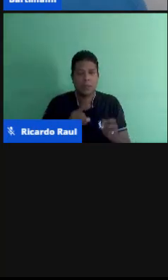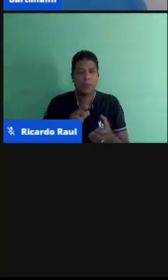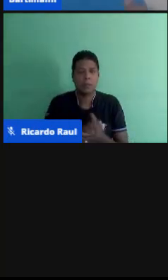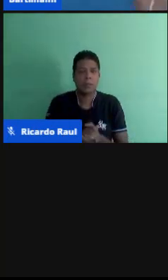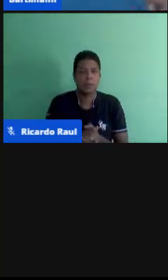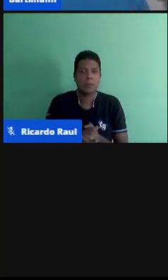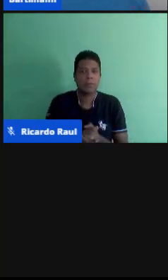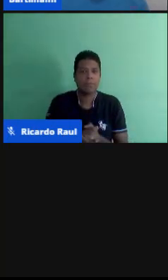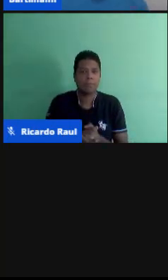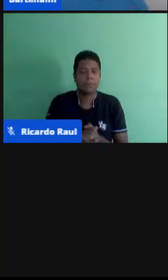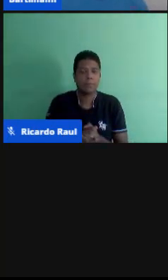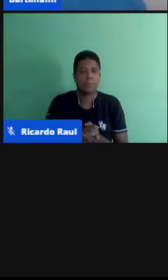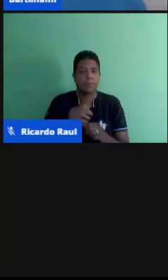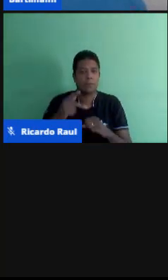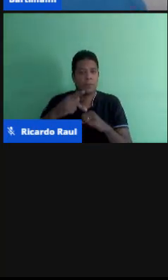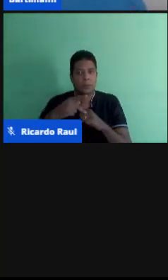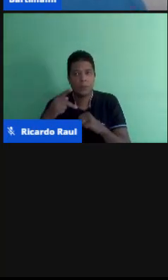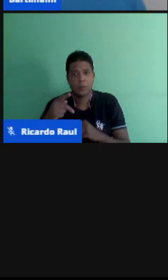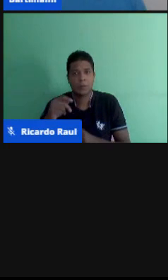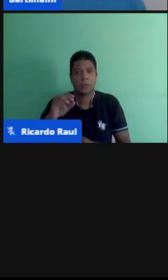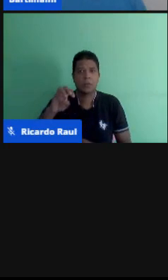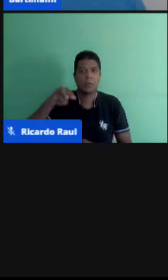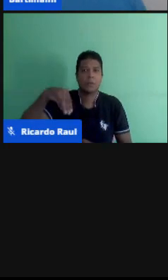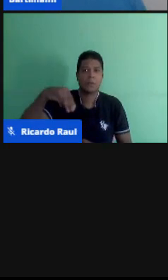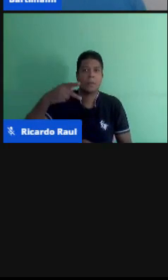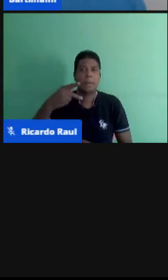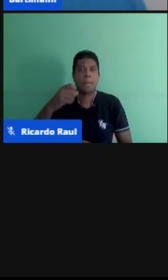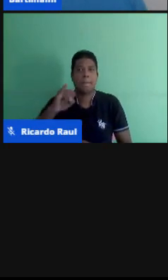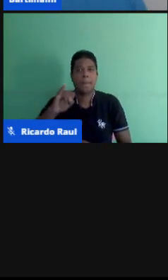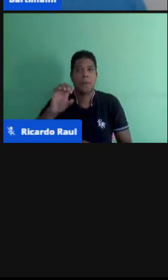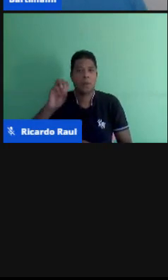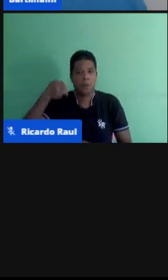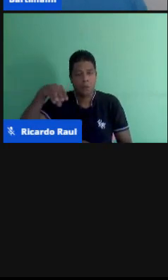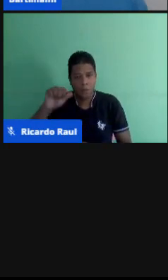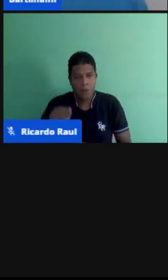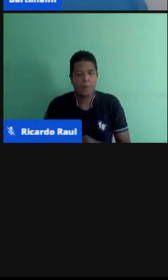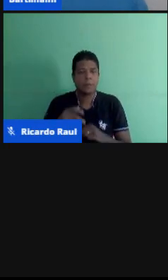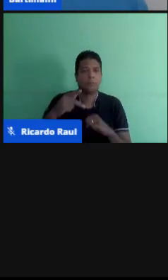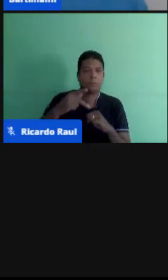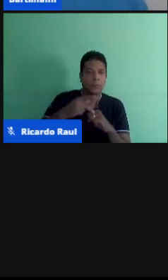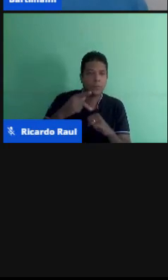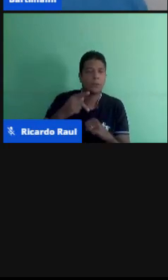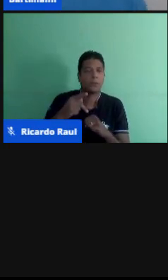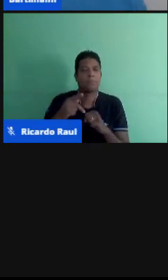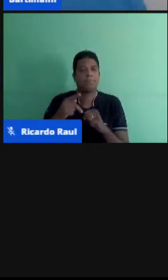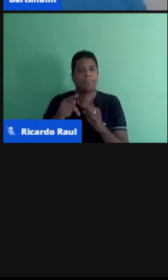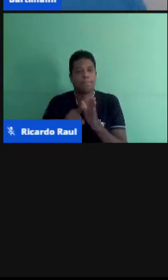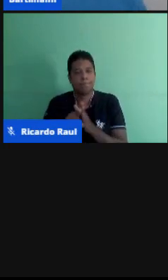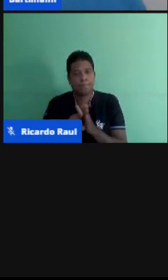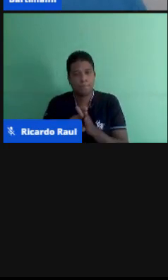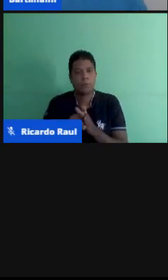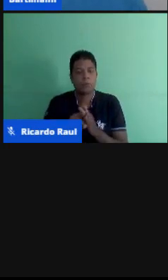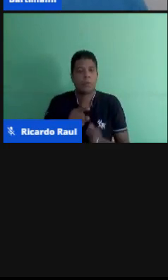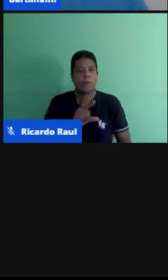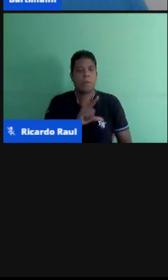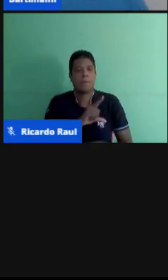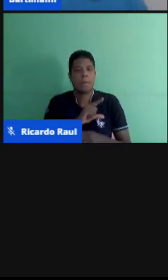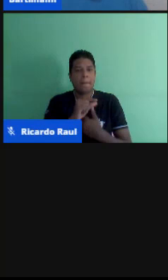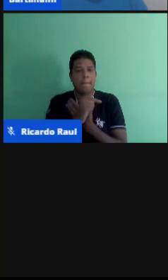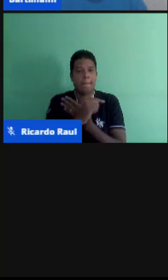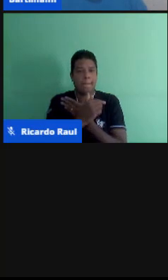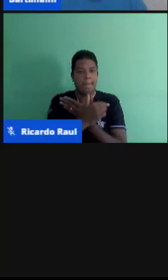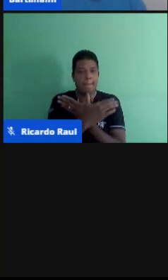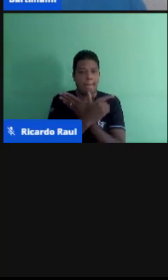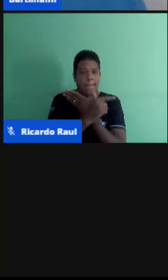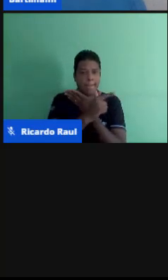biomas, então você tem especialista em Caatinga, especialista em Pantanal, você tem especialistas em uso das terras e nessa dinâmica